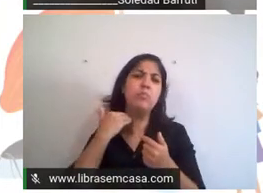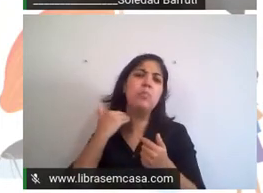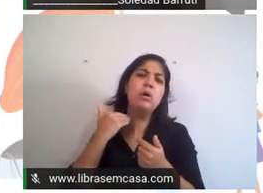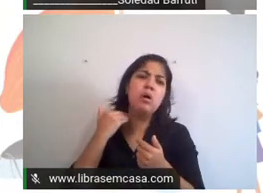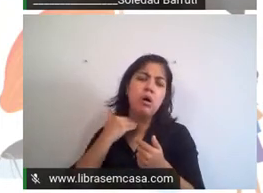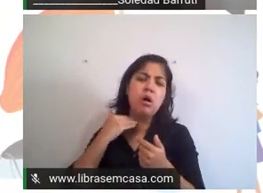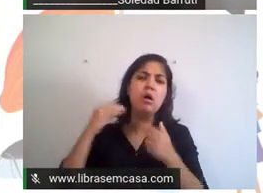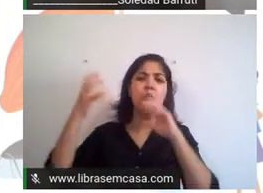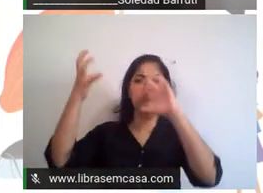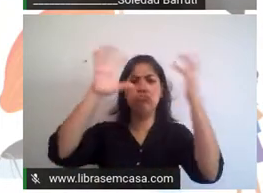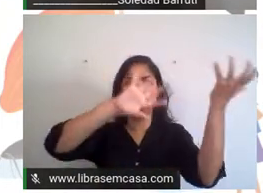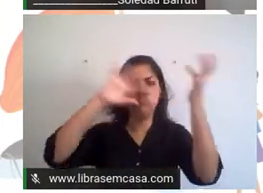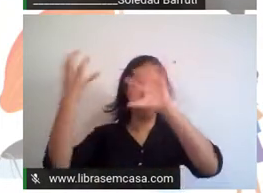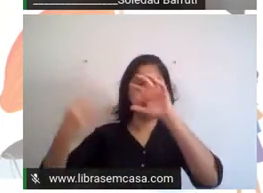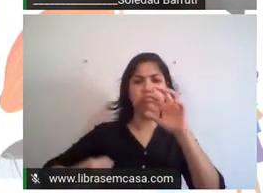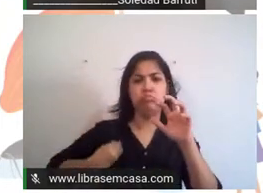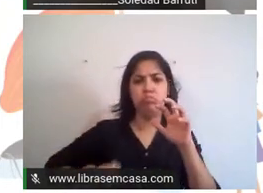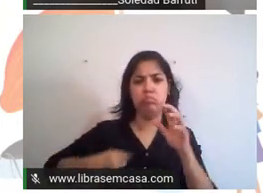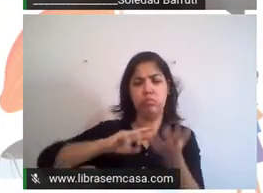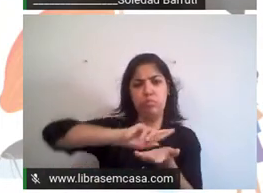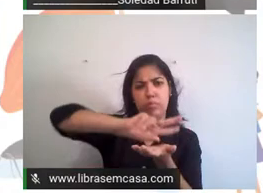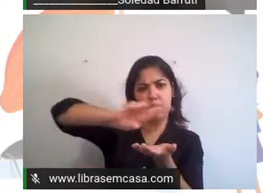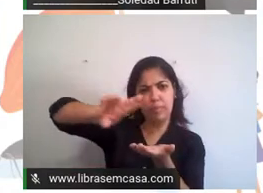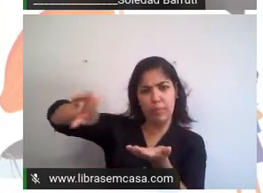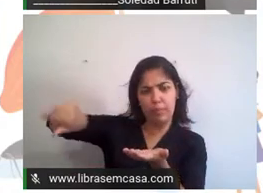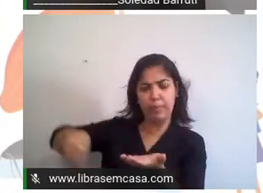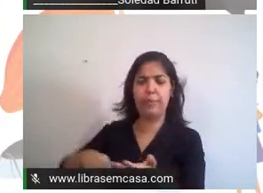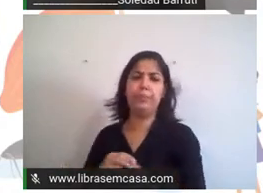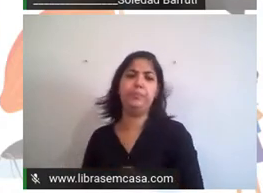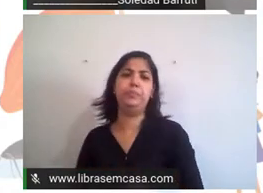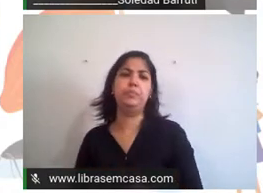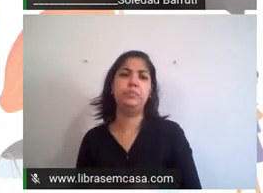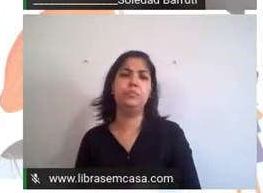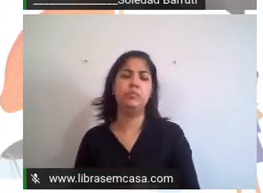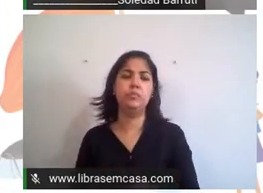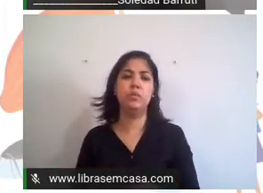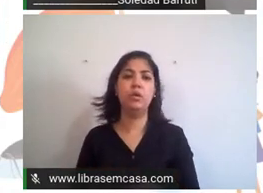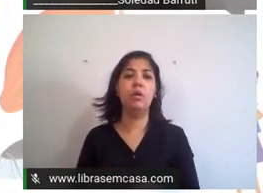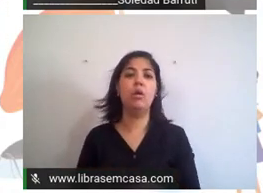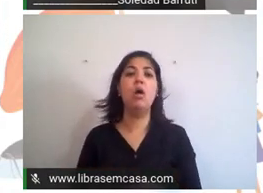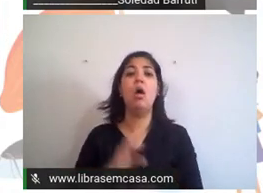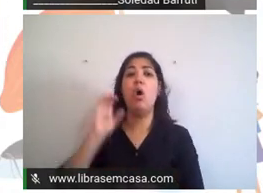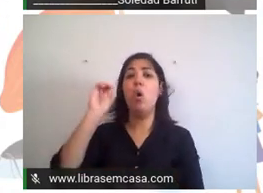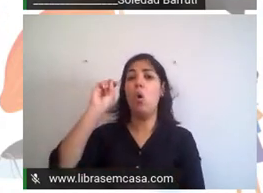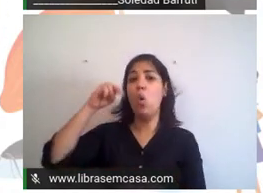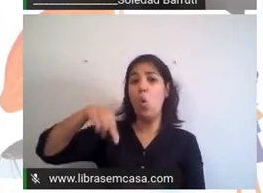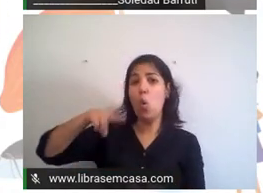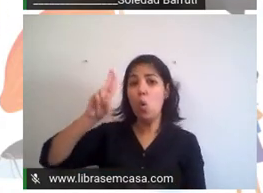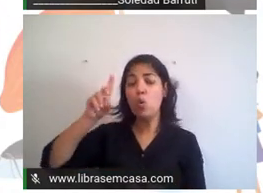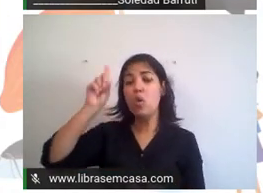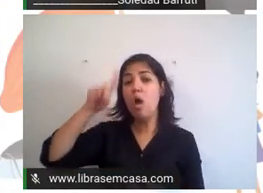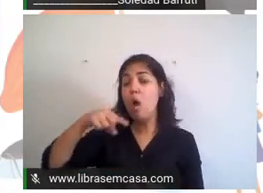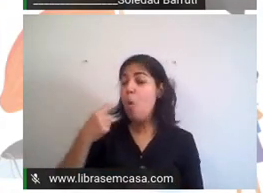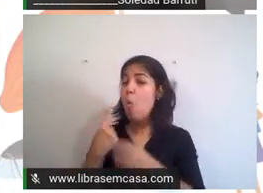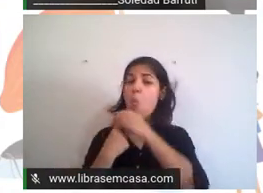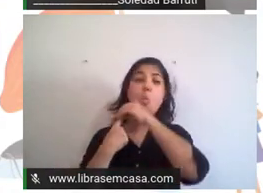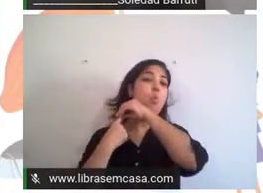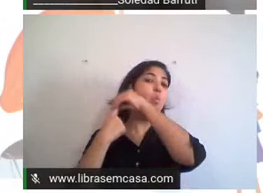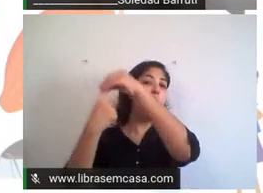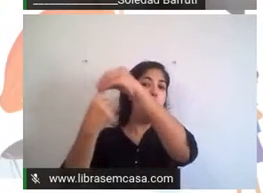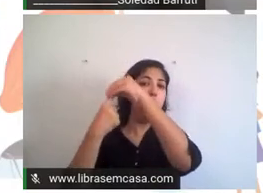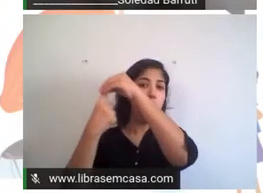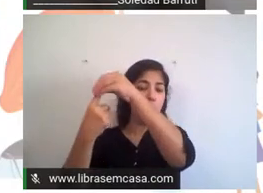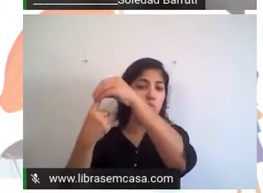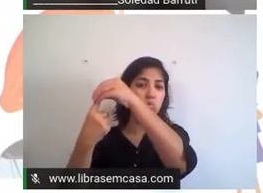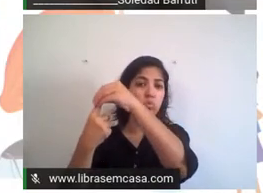questão da biodiversidade, etc. e tal. As Nações Unidas é o único órgão global hoje que